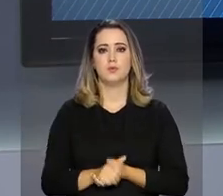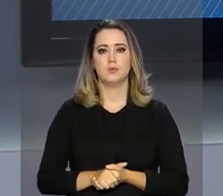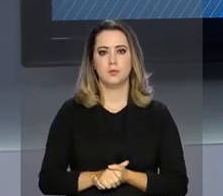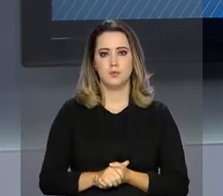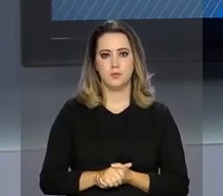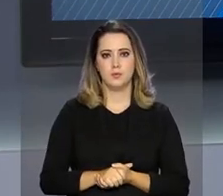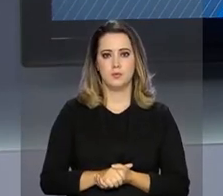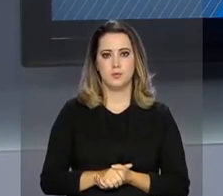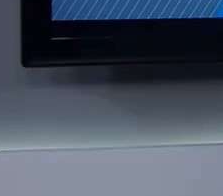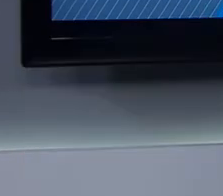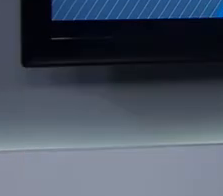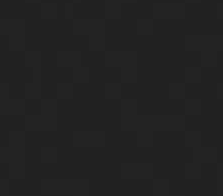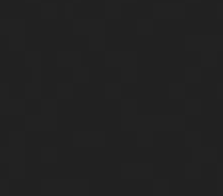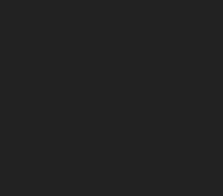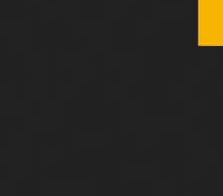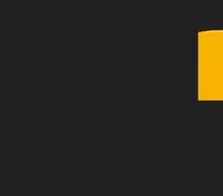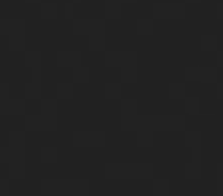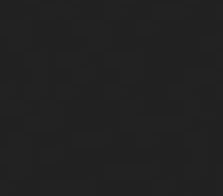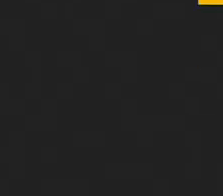federal